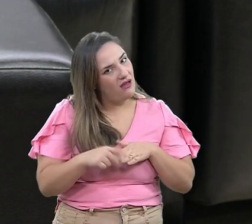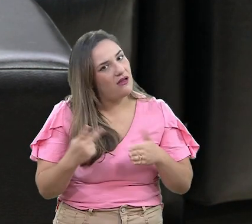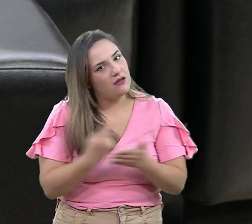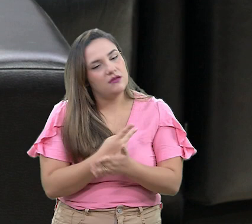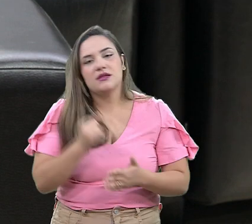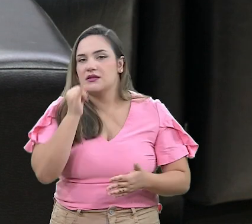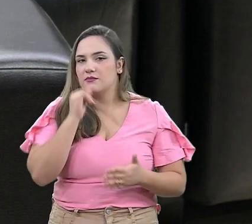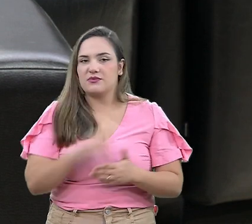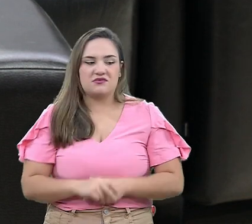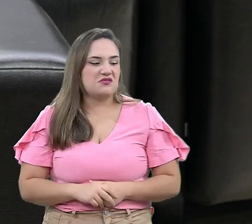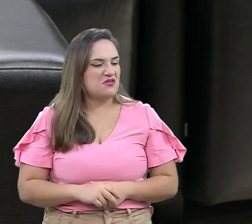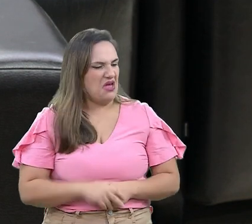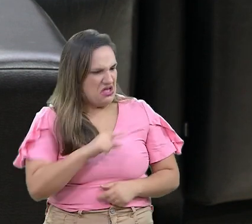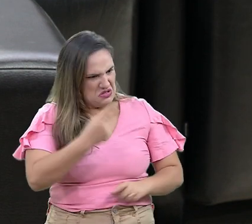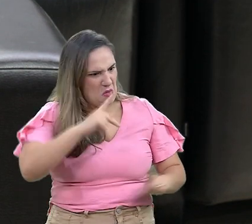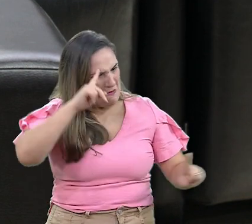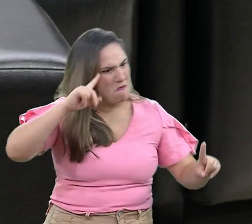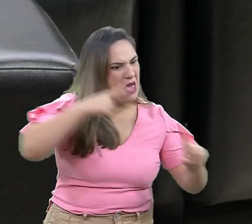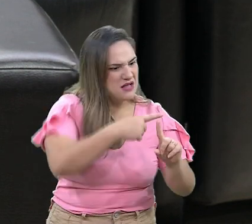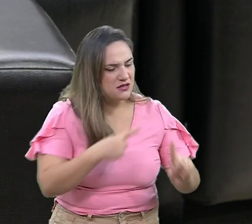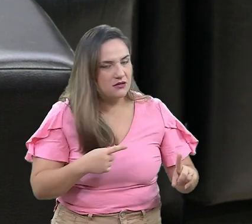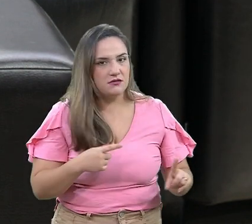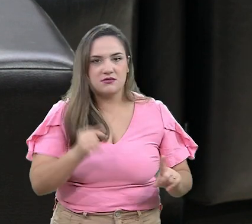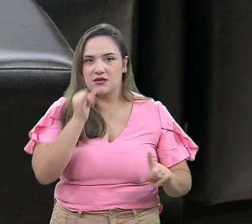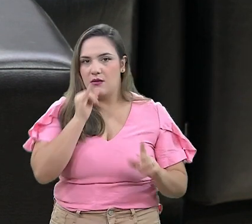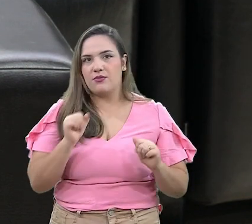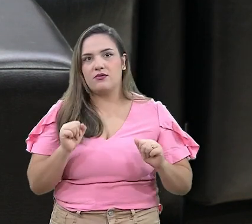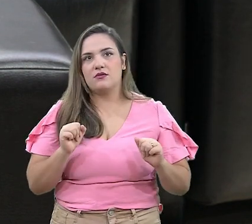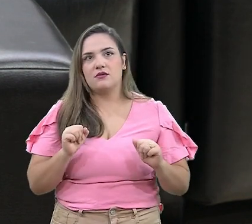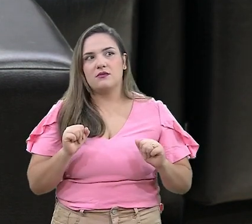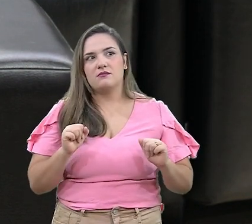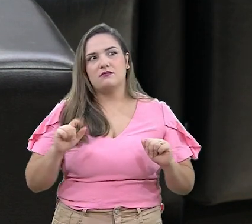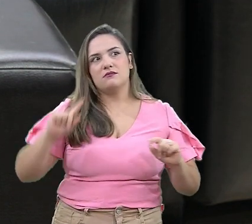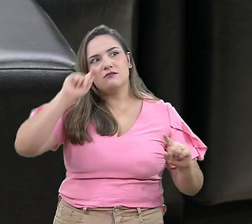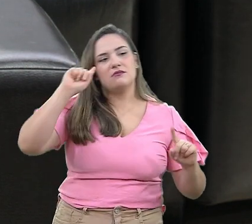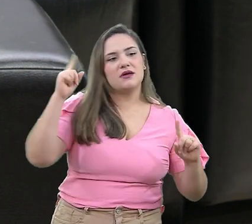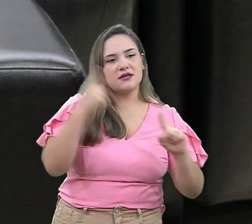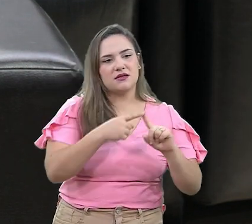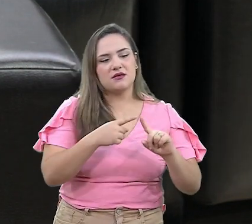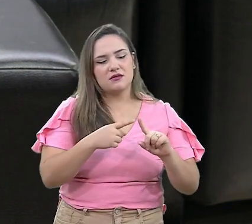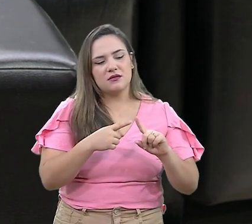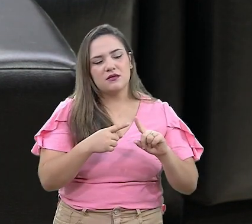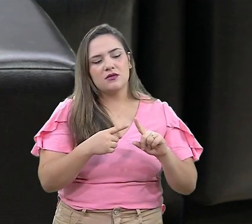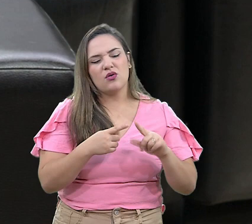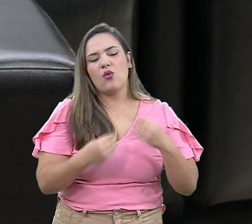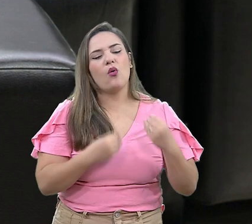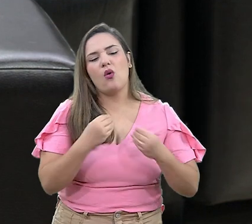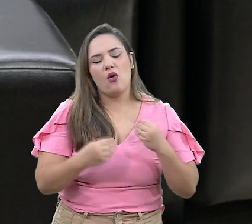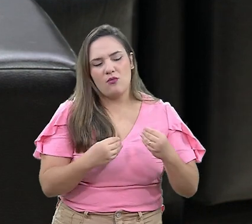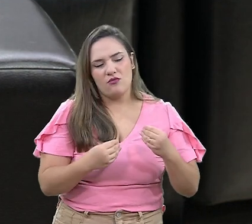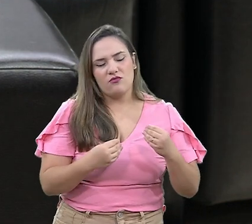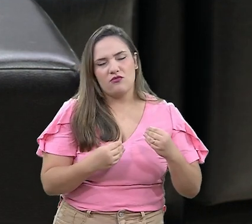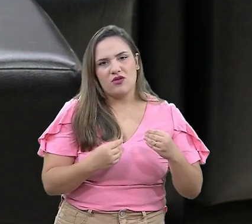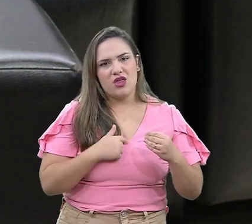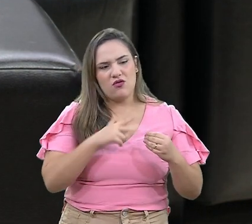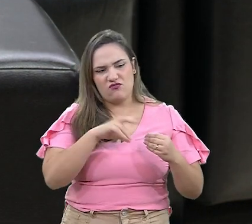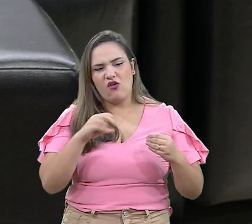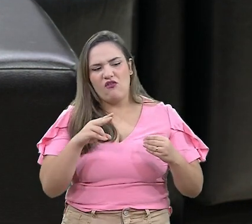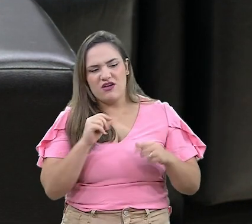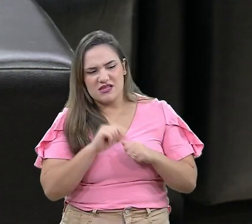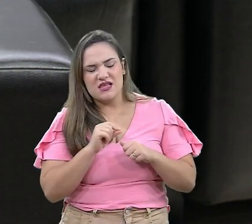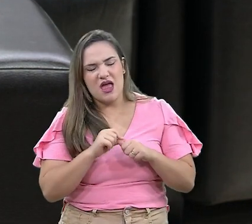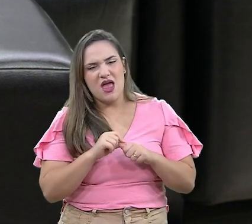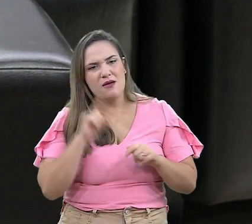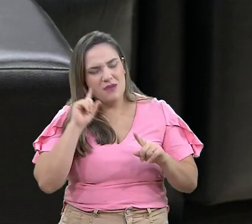essa conduta. Então, como? Eu não posso exigir uma meta? Posso, né? Mas eu tenho que ter os meios para